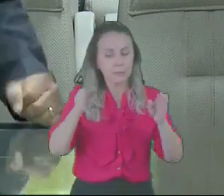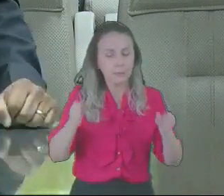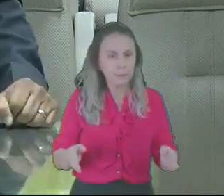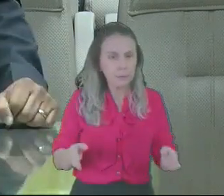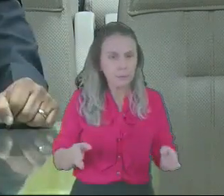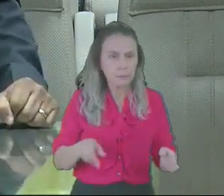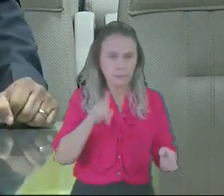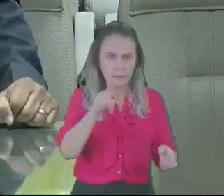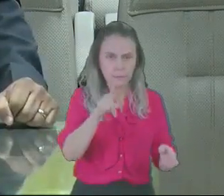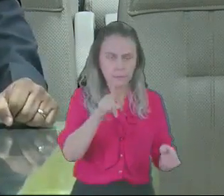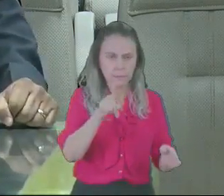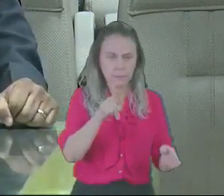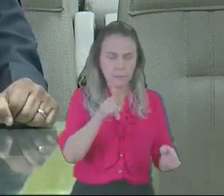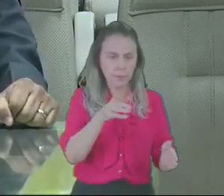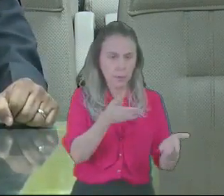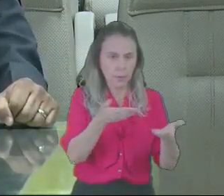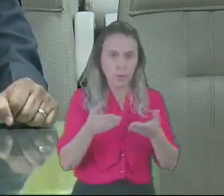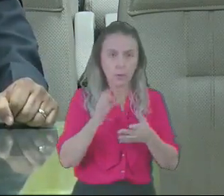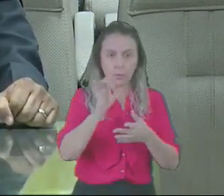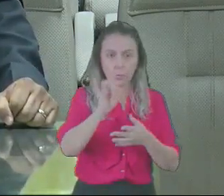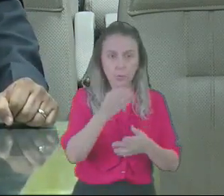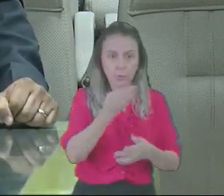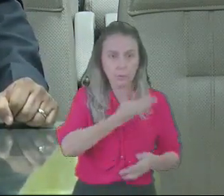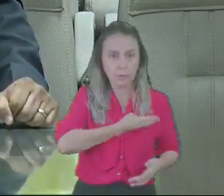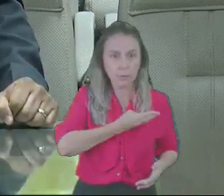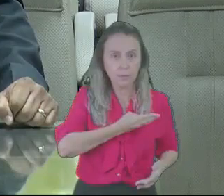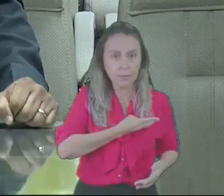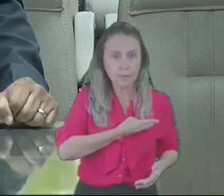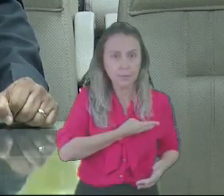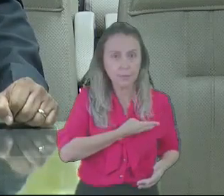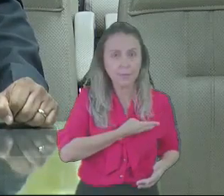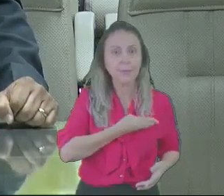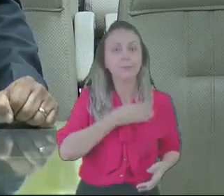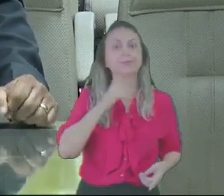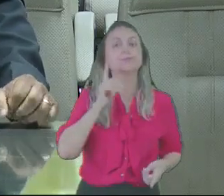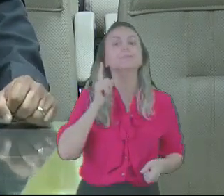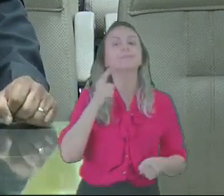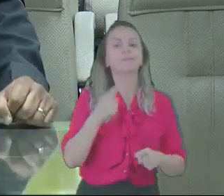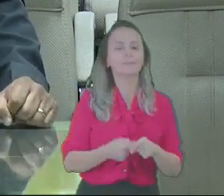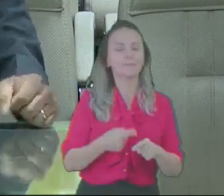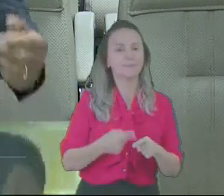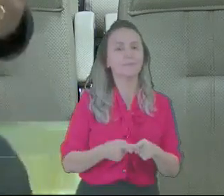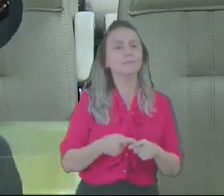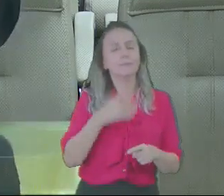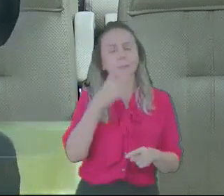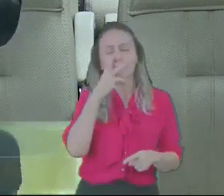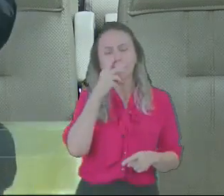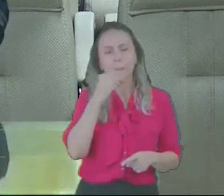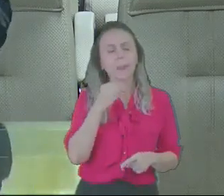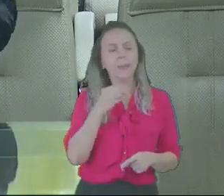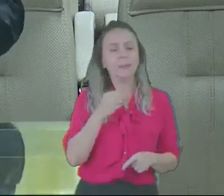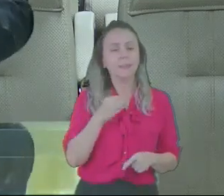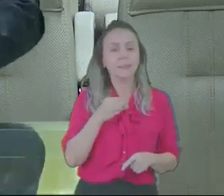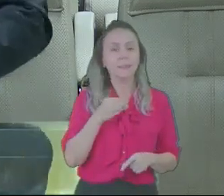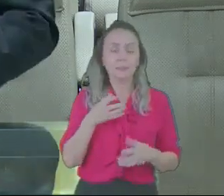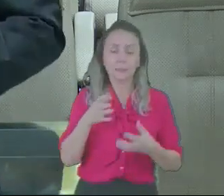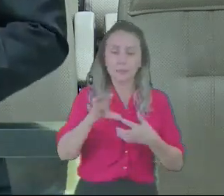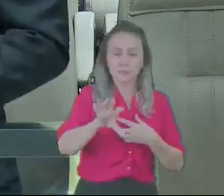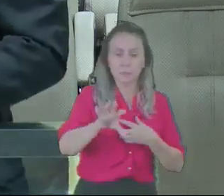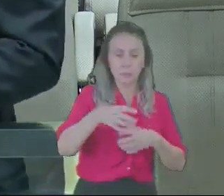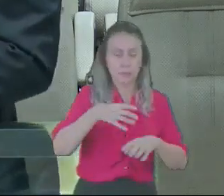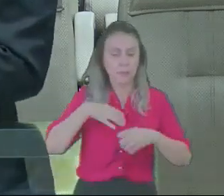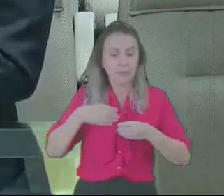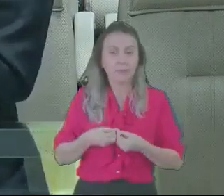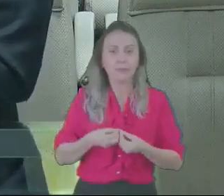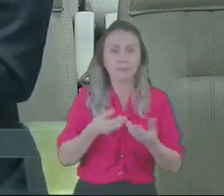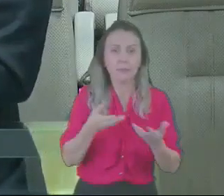convidem seus amigos porque os seus amigos vão querer retribuir na mesma proporção é o que acontece conosco quando